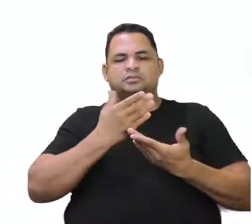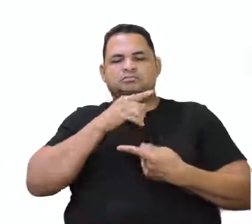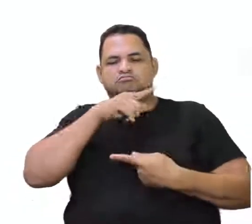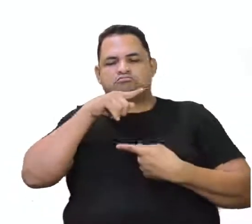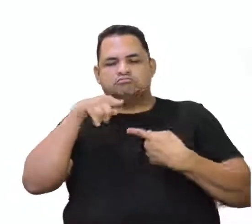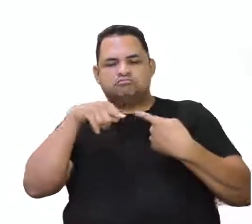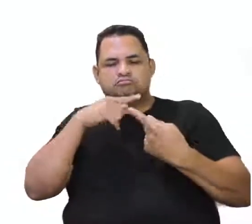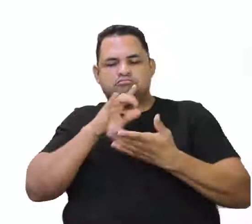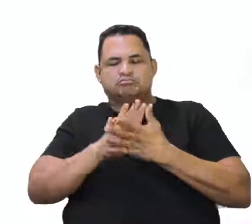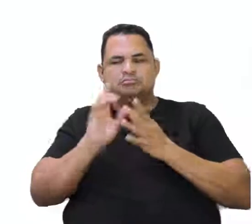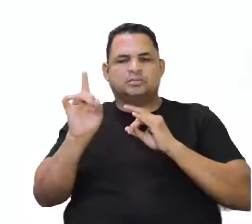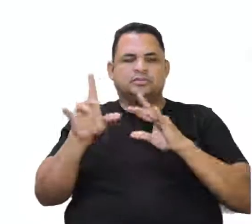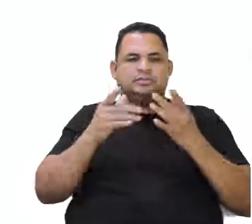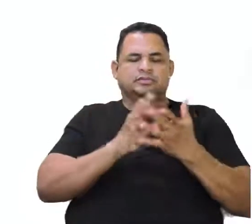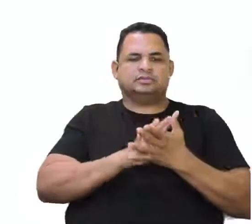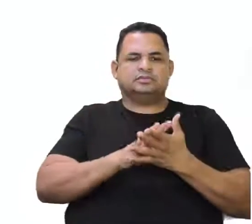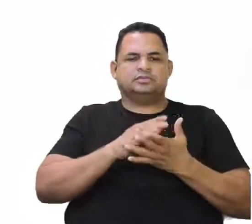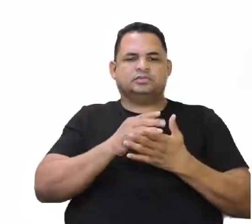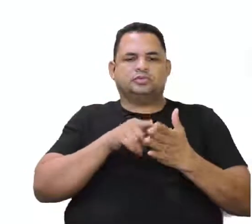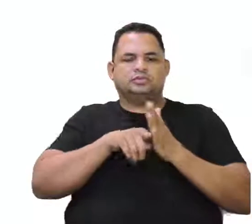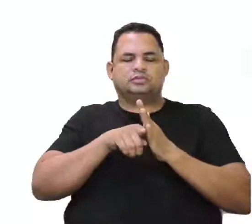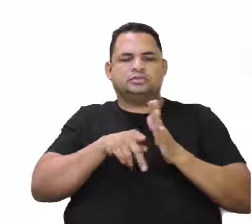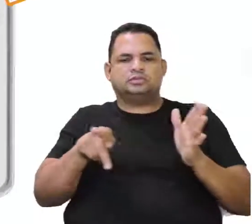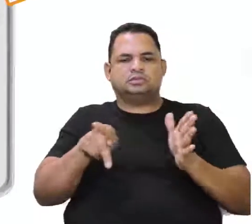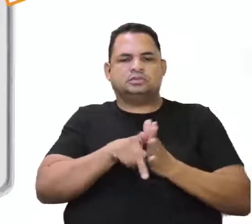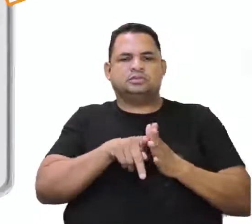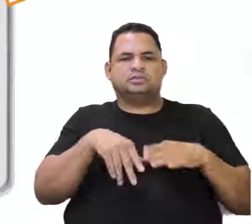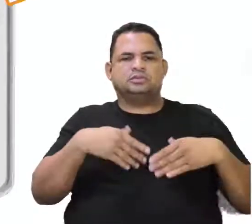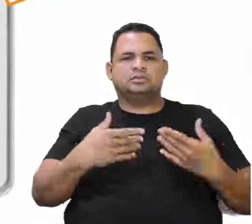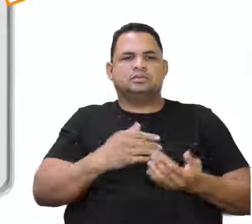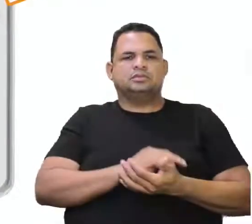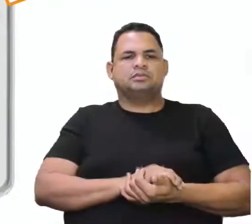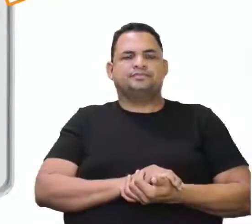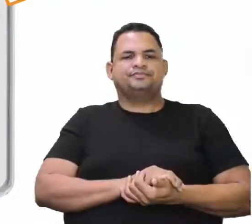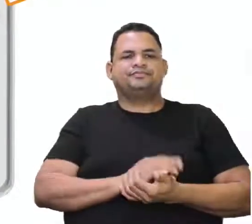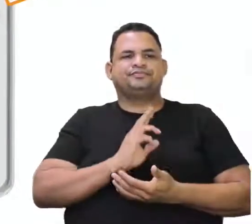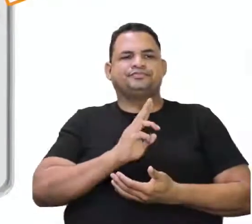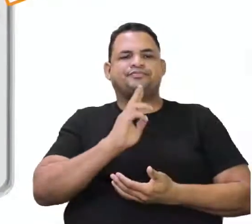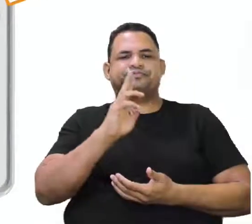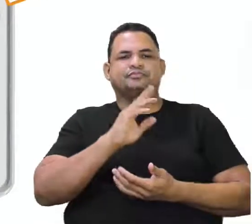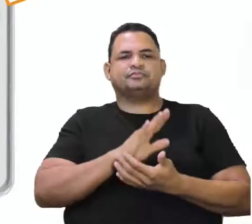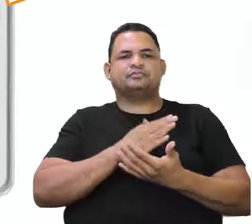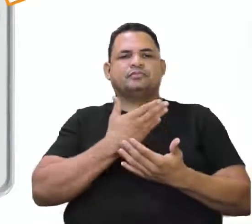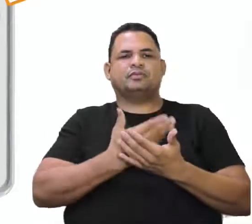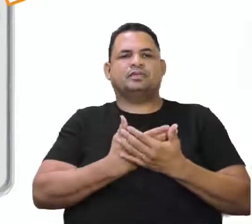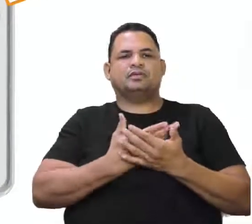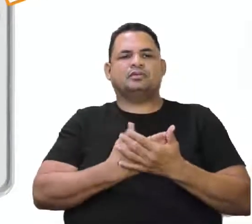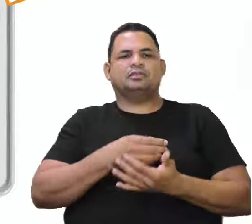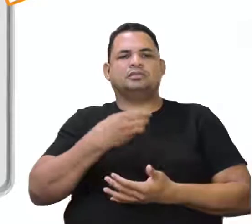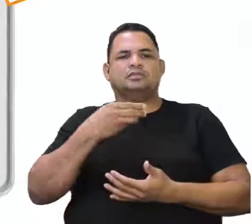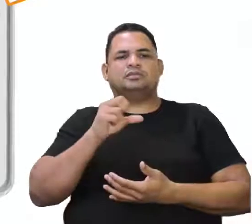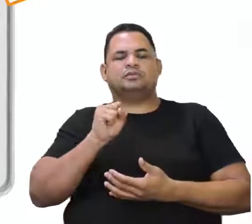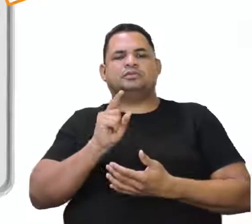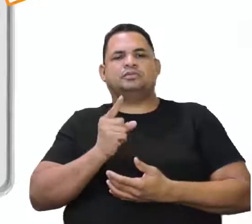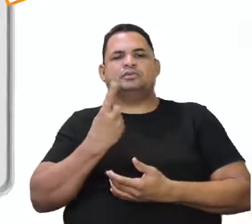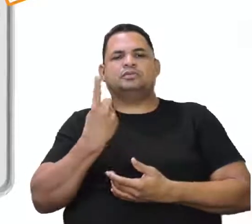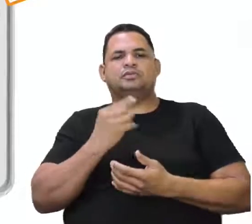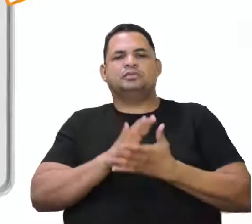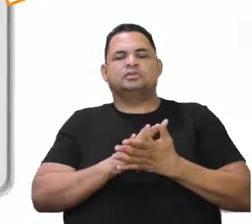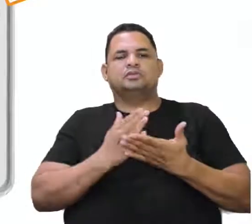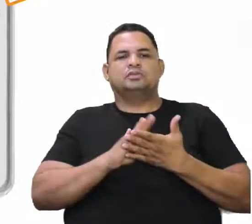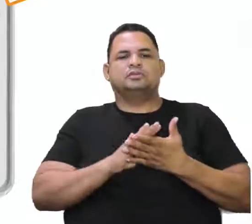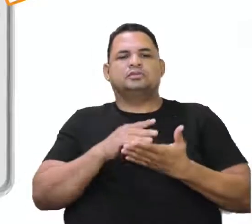Normalmente quando vão fazer suas pesquisas mais particulares, tá bom? Seguindo, aula 38.1, nós falamos